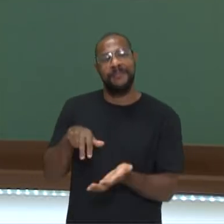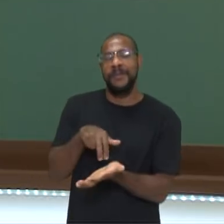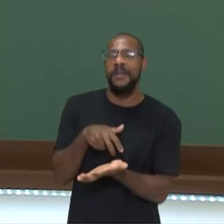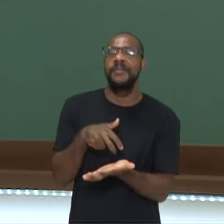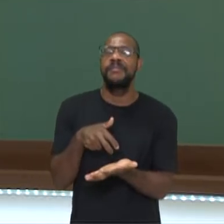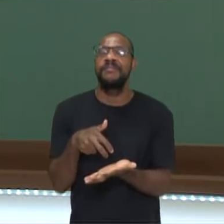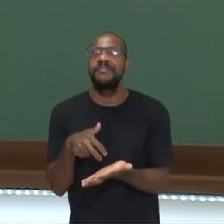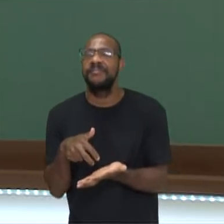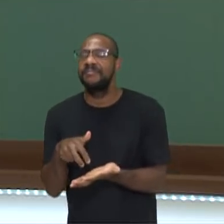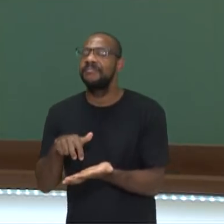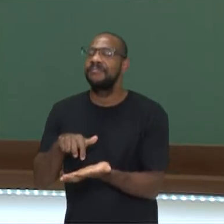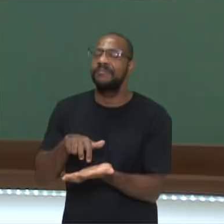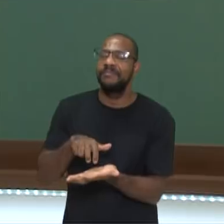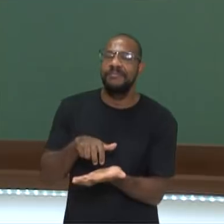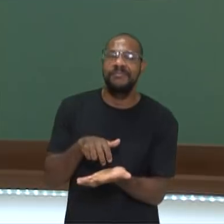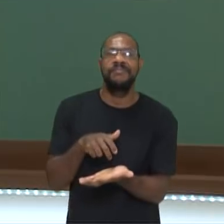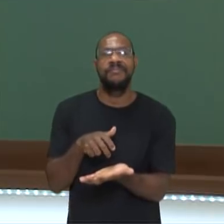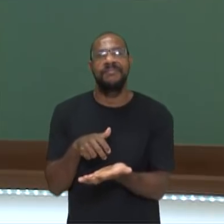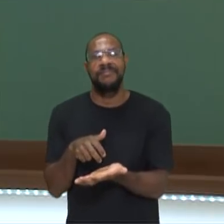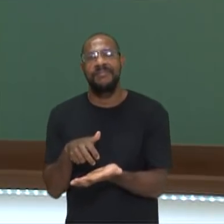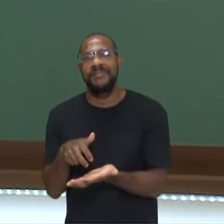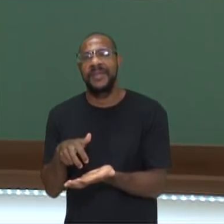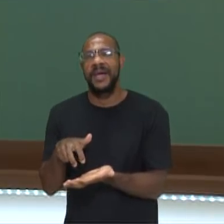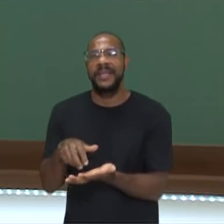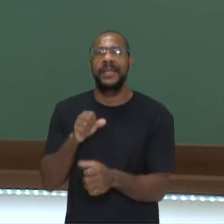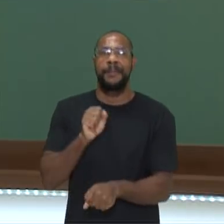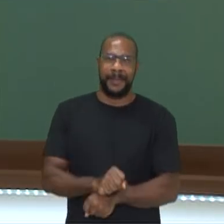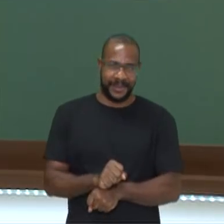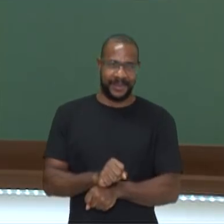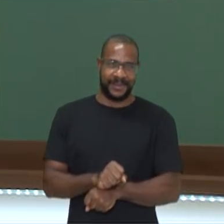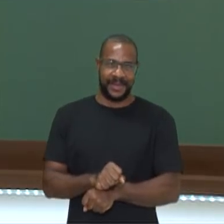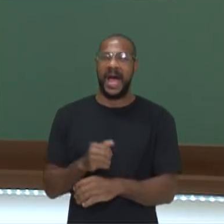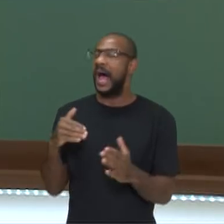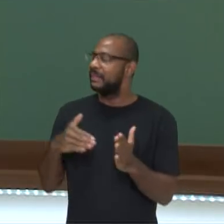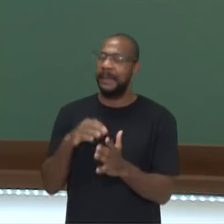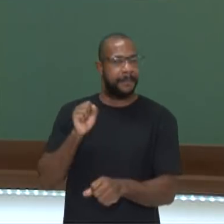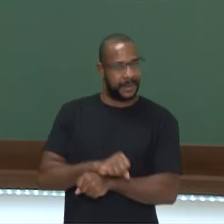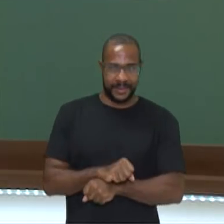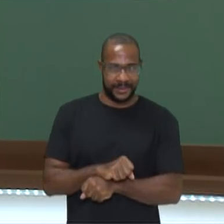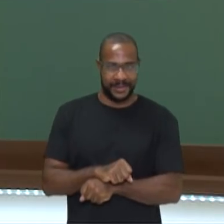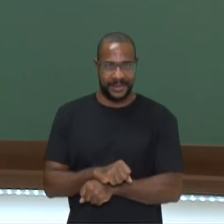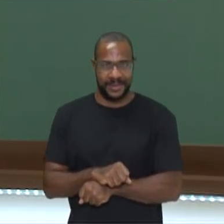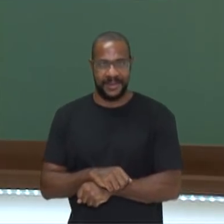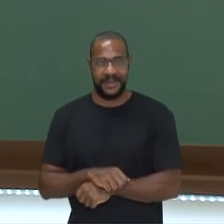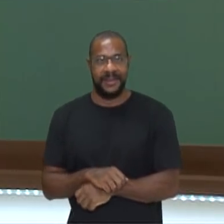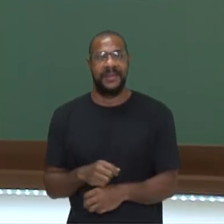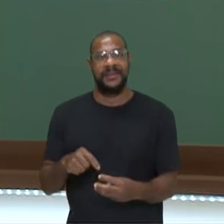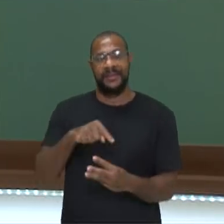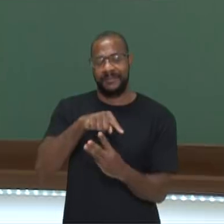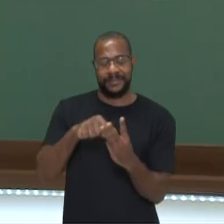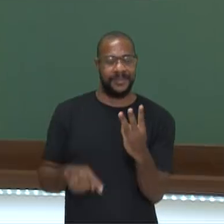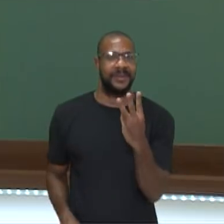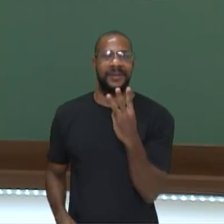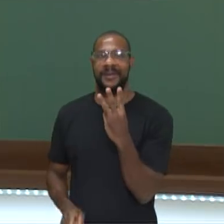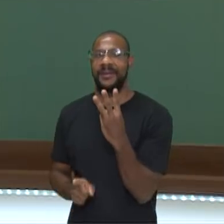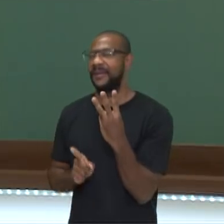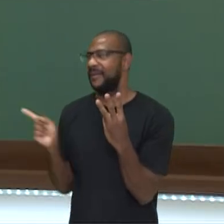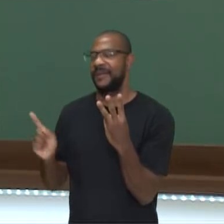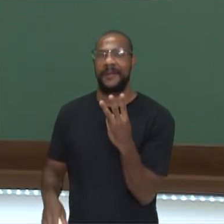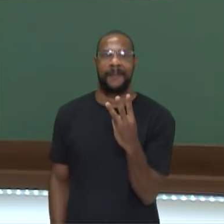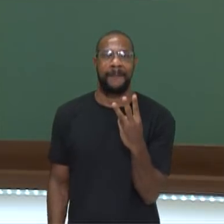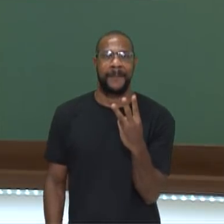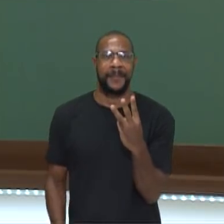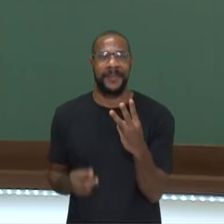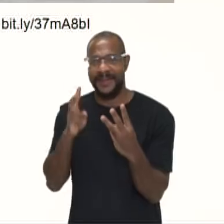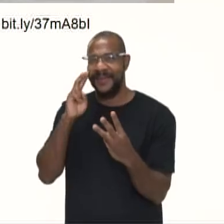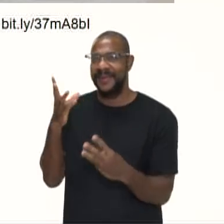ficando mais lentas até parar de vez, né? Então esse é o compasso lento. Então vocês viram que eu coloquei ali